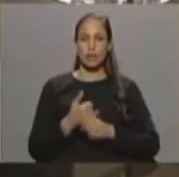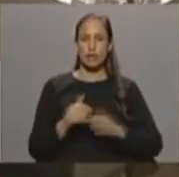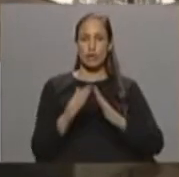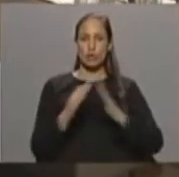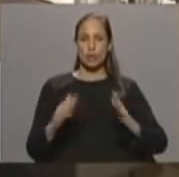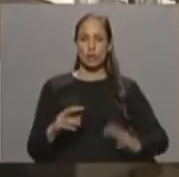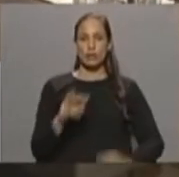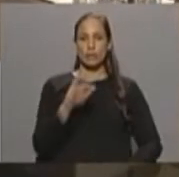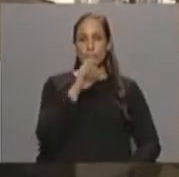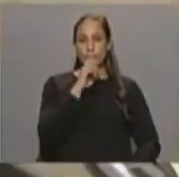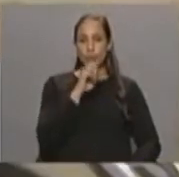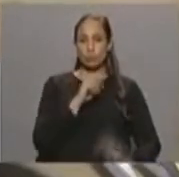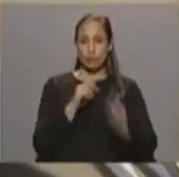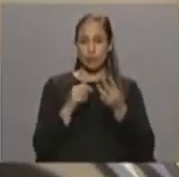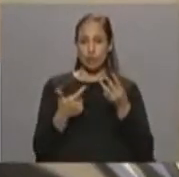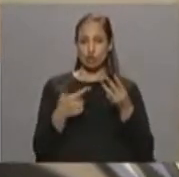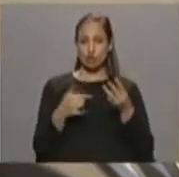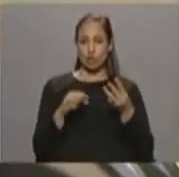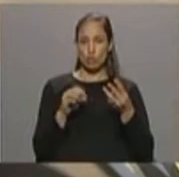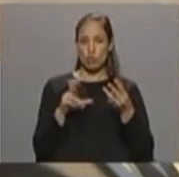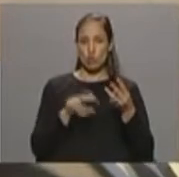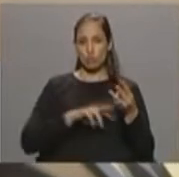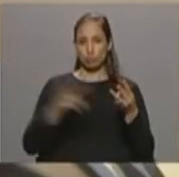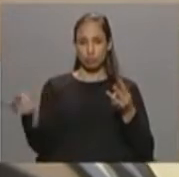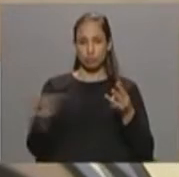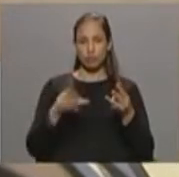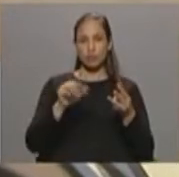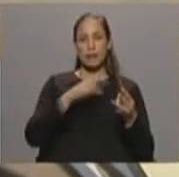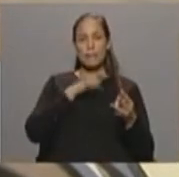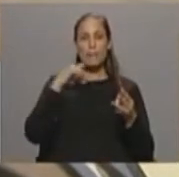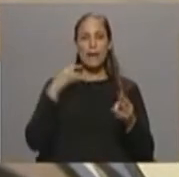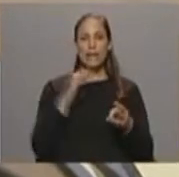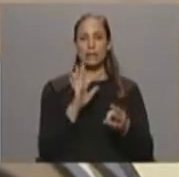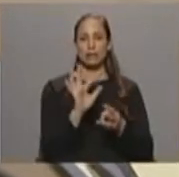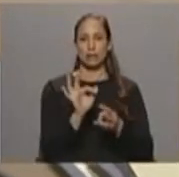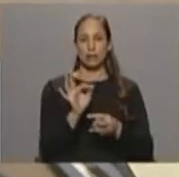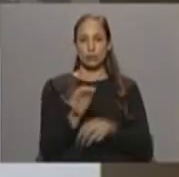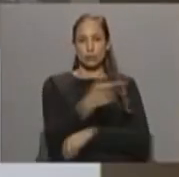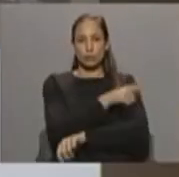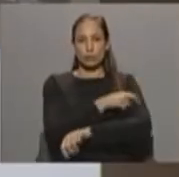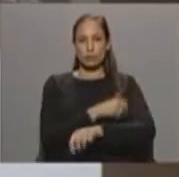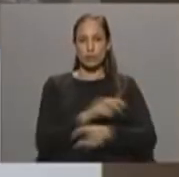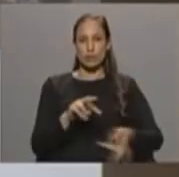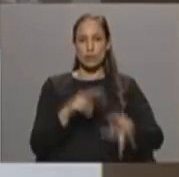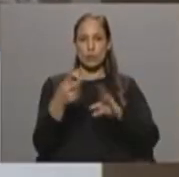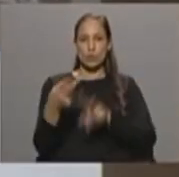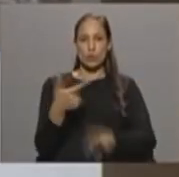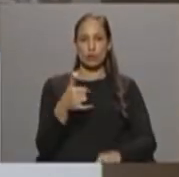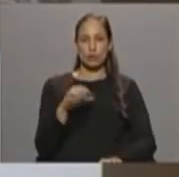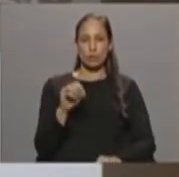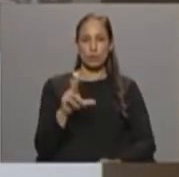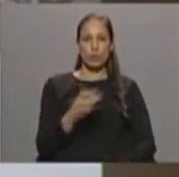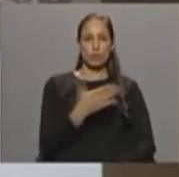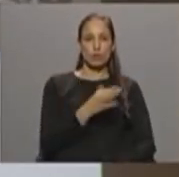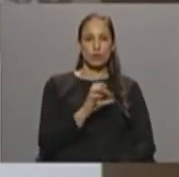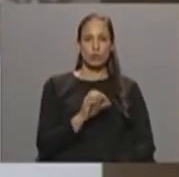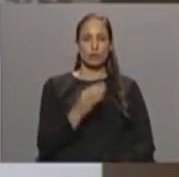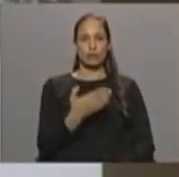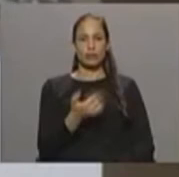Igreja em Timor-Leste e dos 14 sacerdotes açorianos que foram missionários em Timor entre 1875